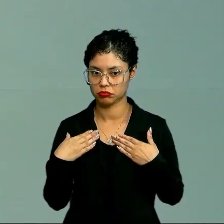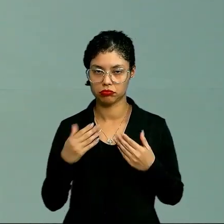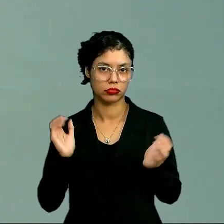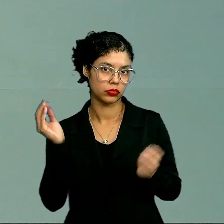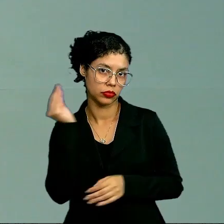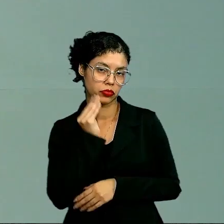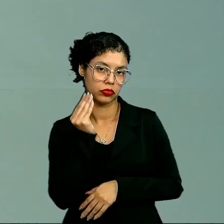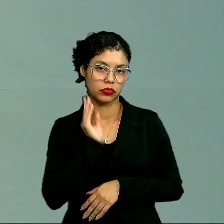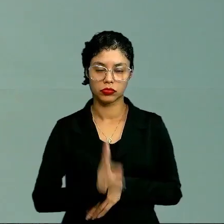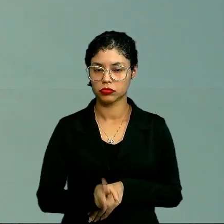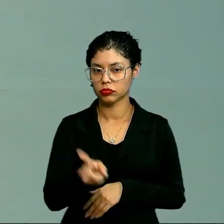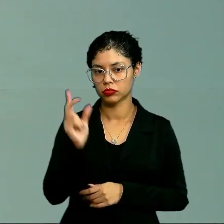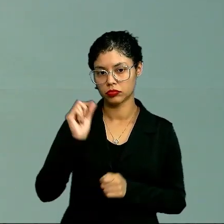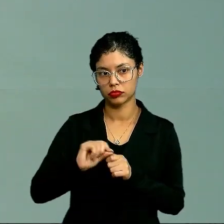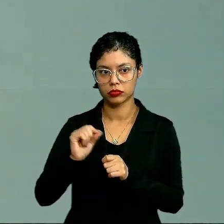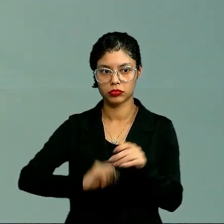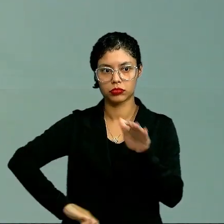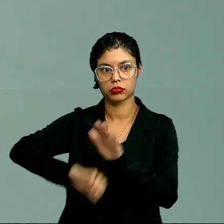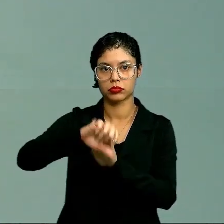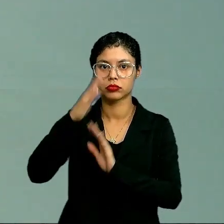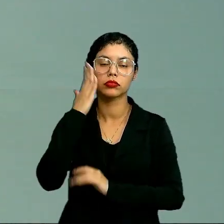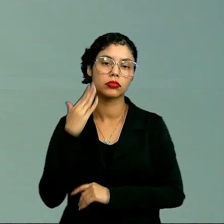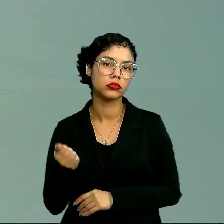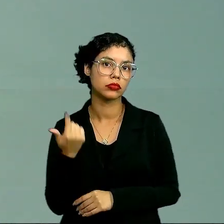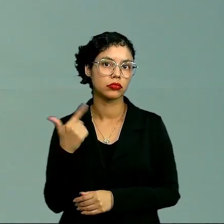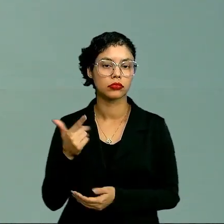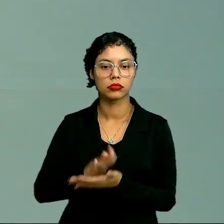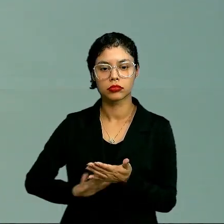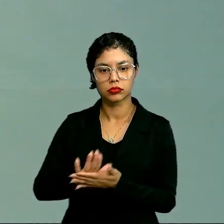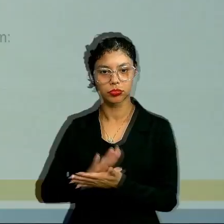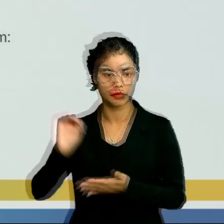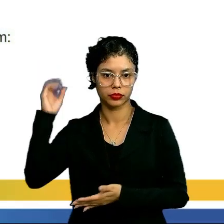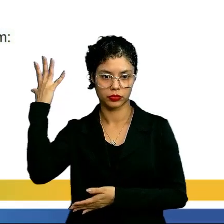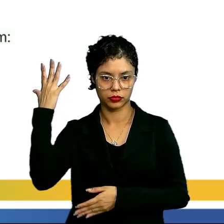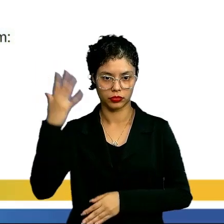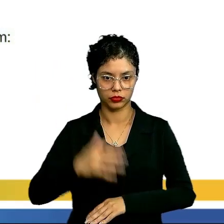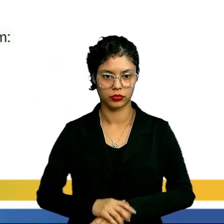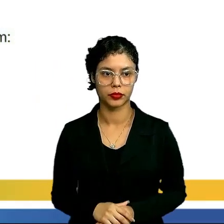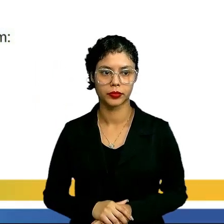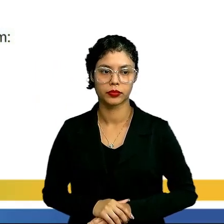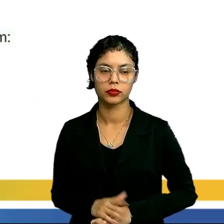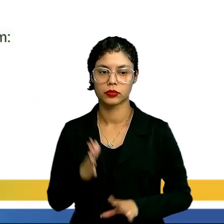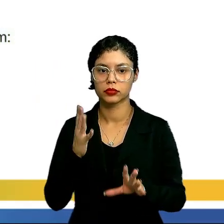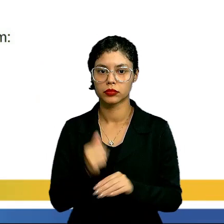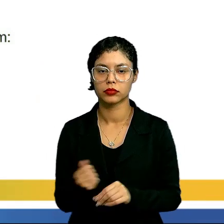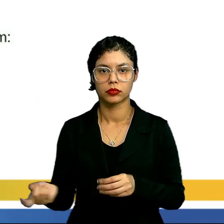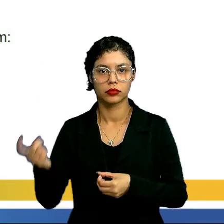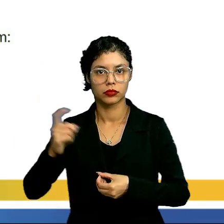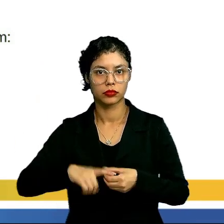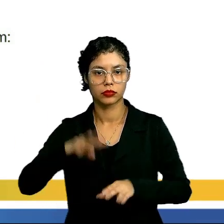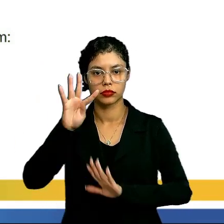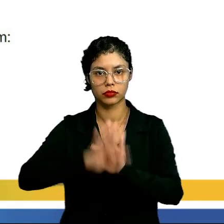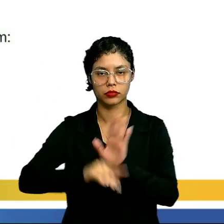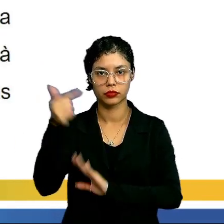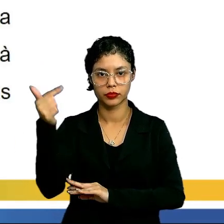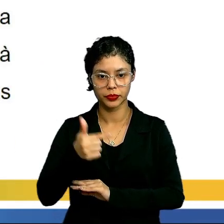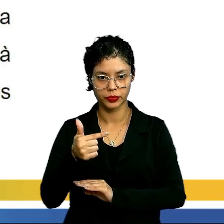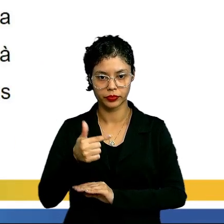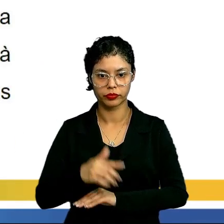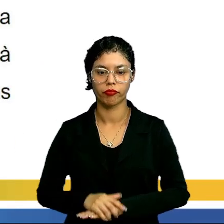tentado a cometer os mesmos crimes novamente, porque eu sei que eu não serei punido. E aí, somando a isso, vamos à leitura do